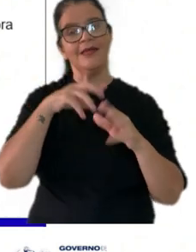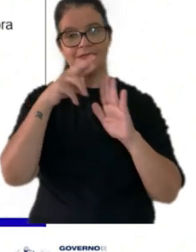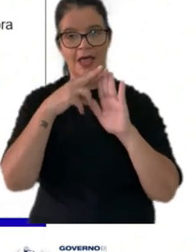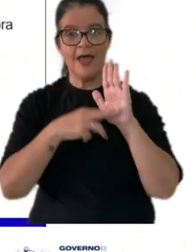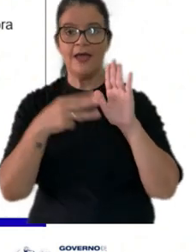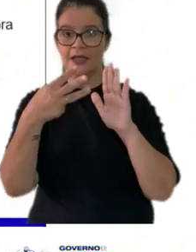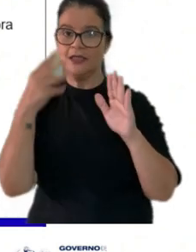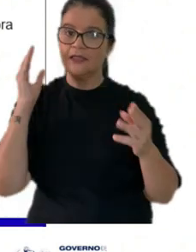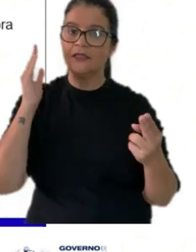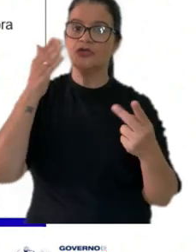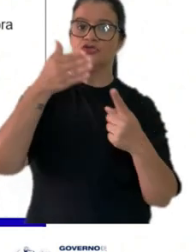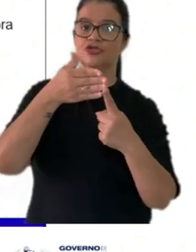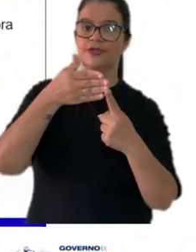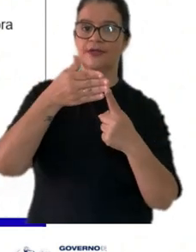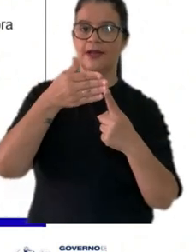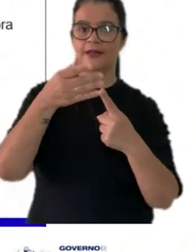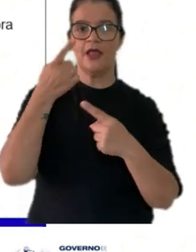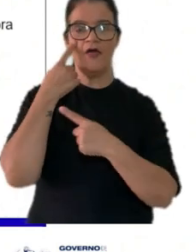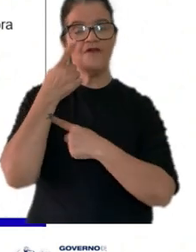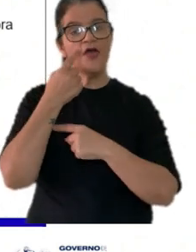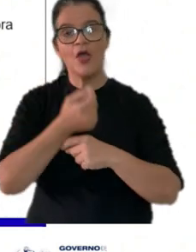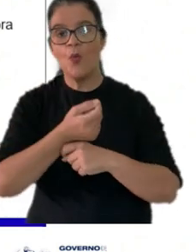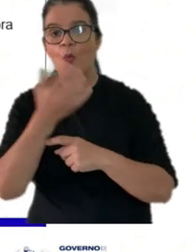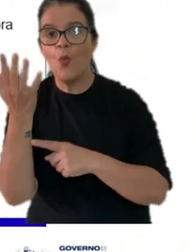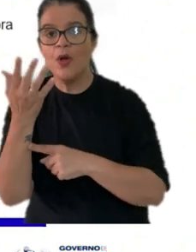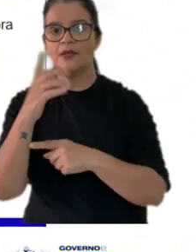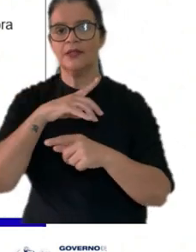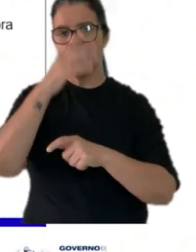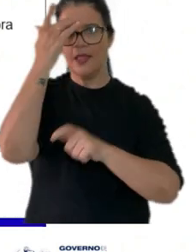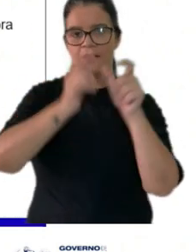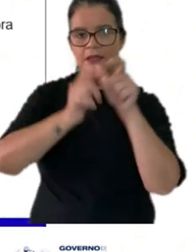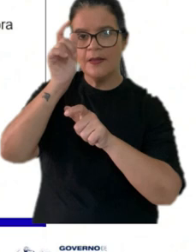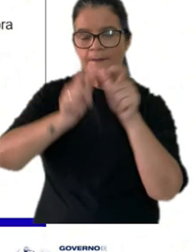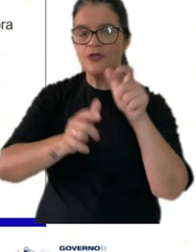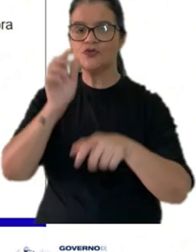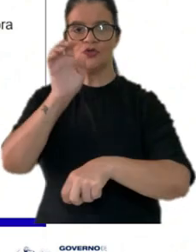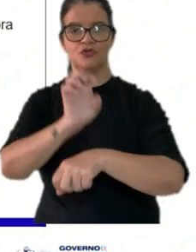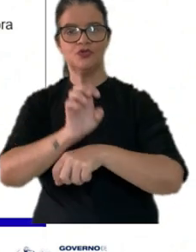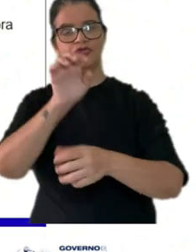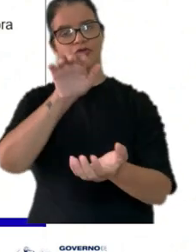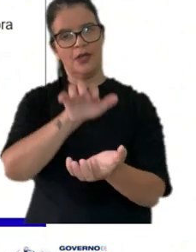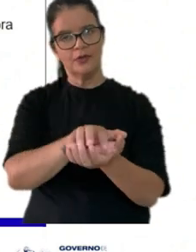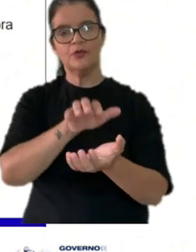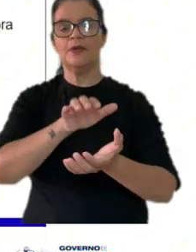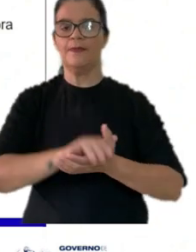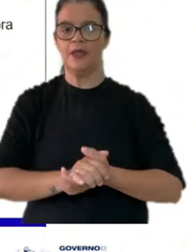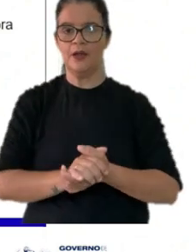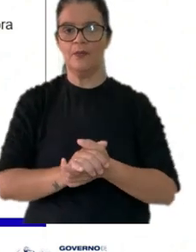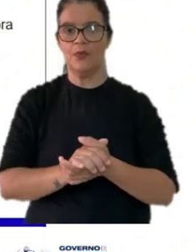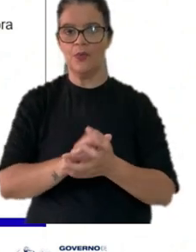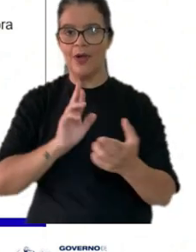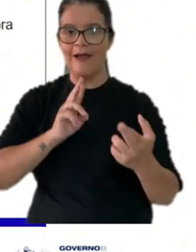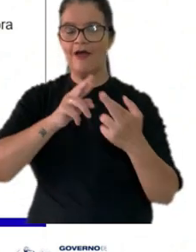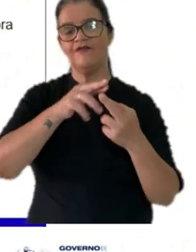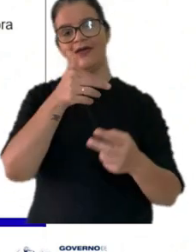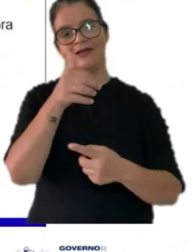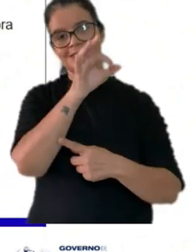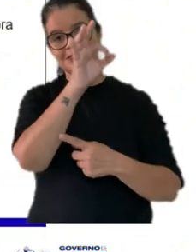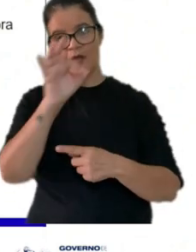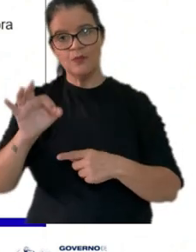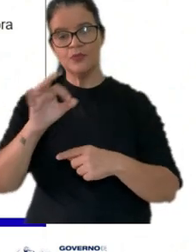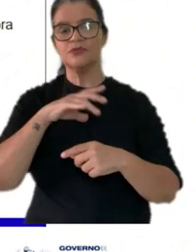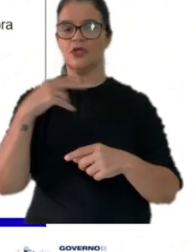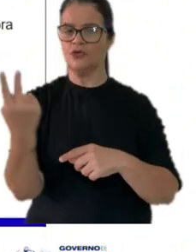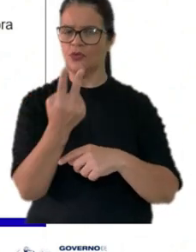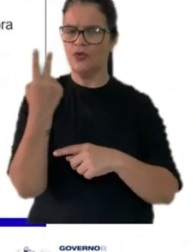e aí quando a gente vê a quantidade de pessoas no estado de Pernambuco referente a 100% e o valor